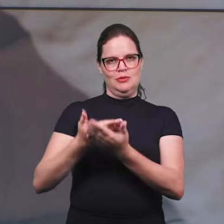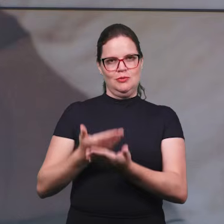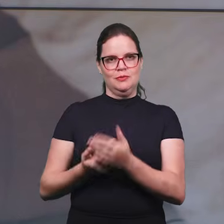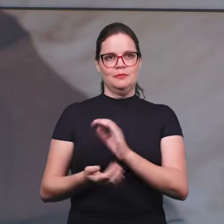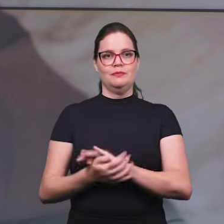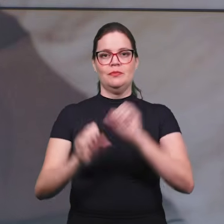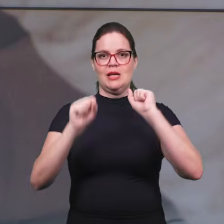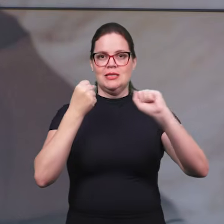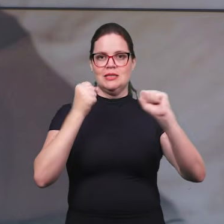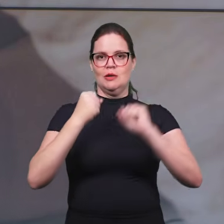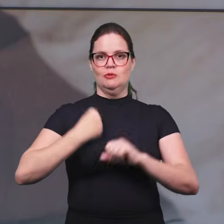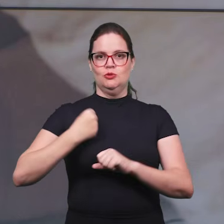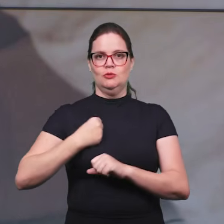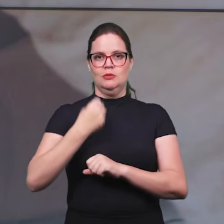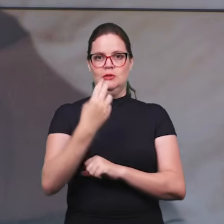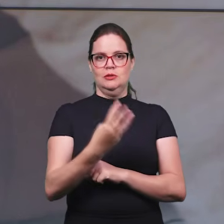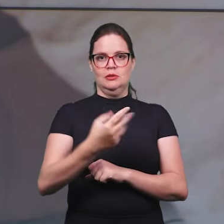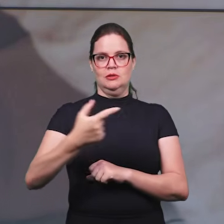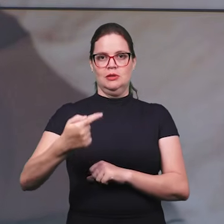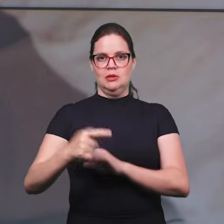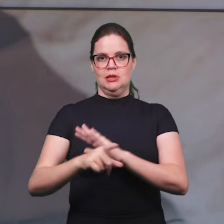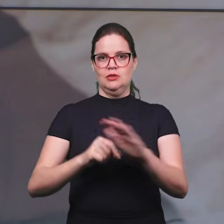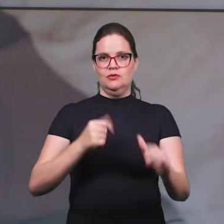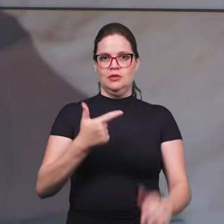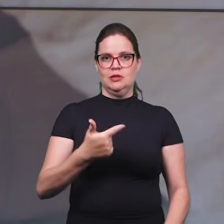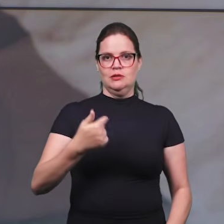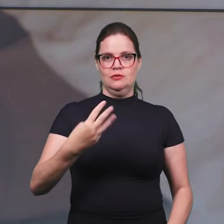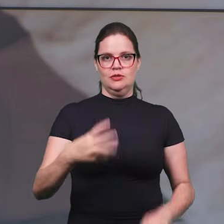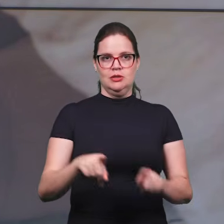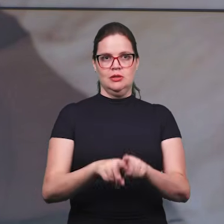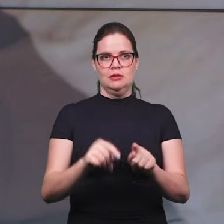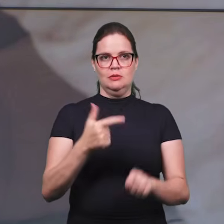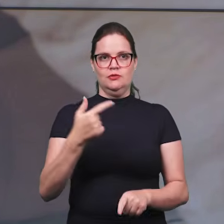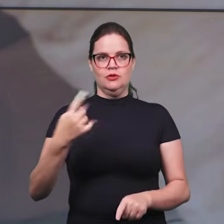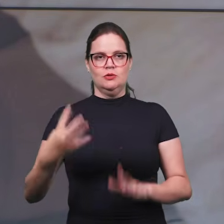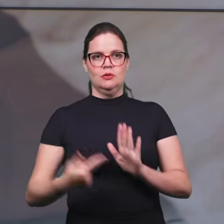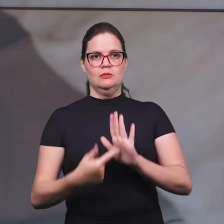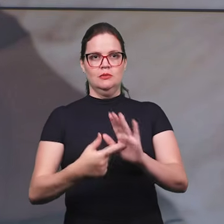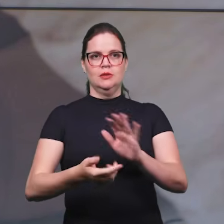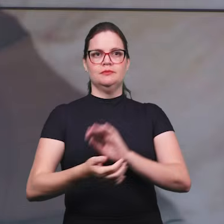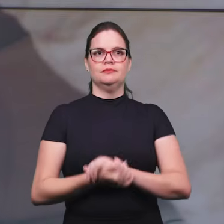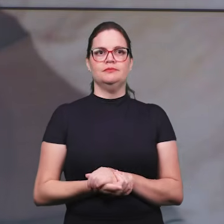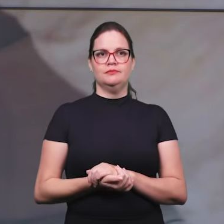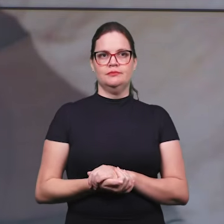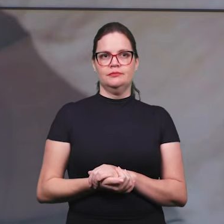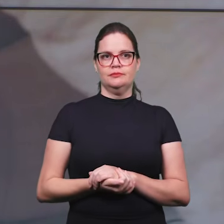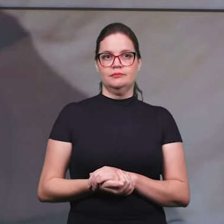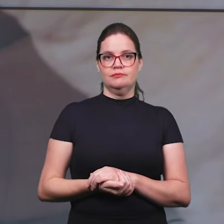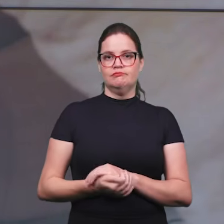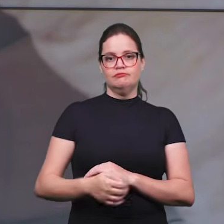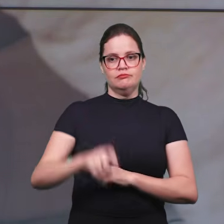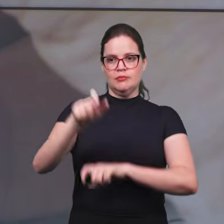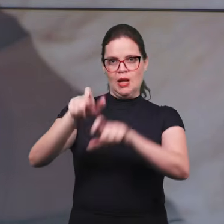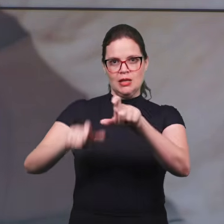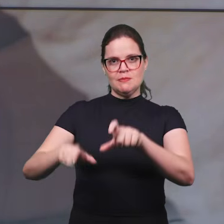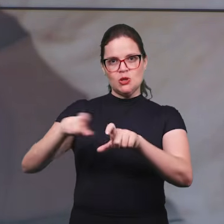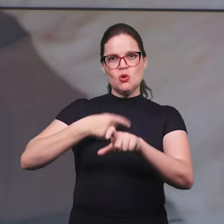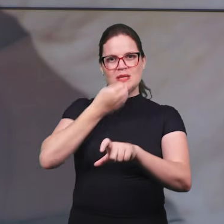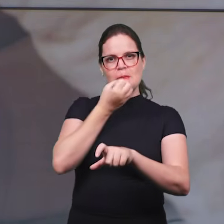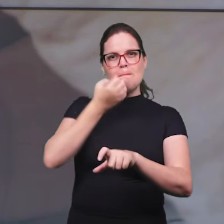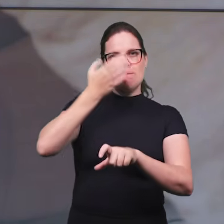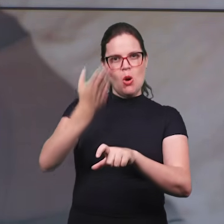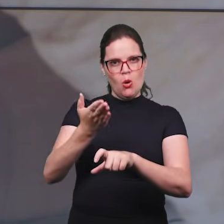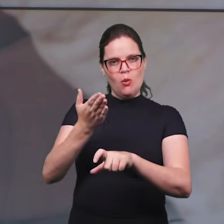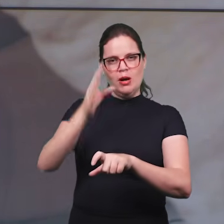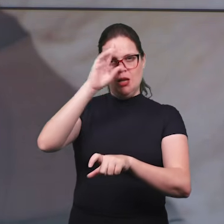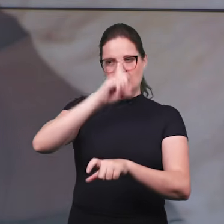recuperar isso, né? Então, o Salmo 37, os versículos 23 e 24 falam assim, os passos de um